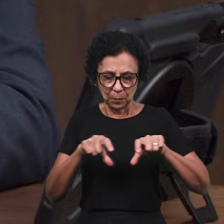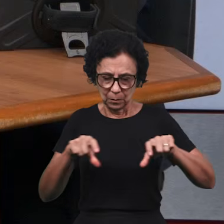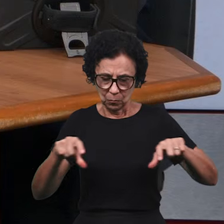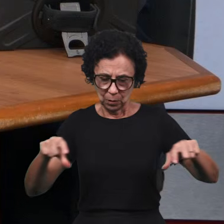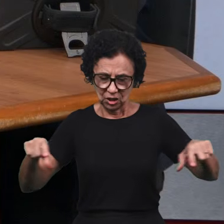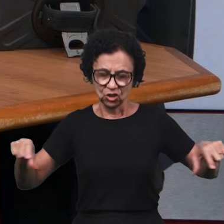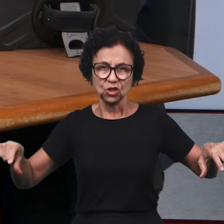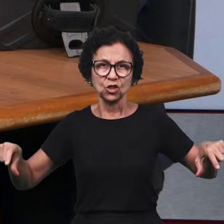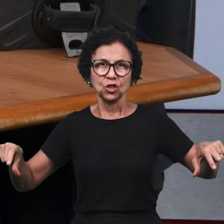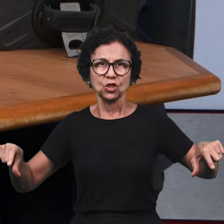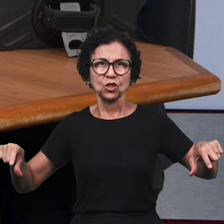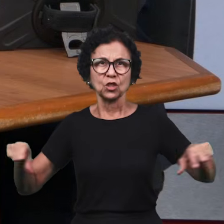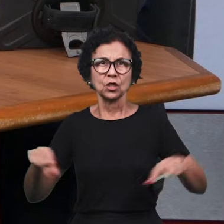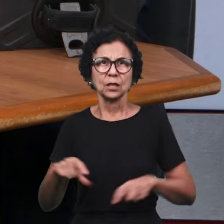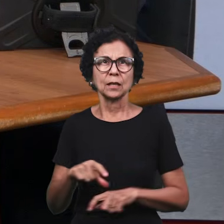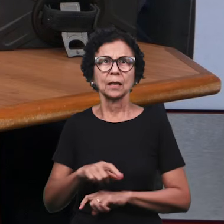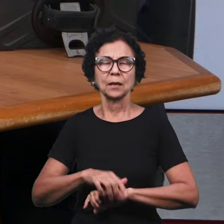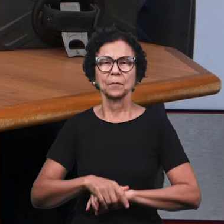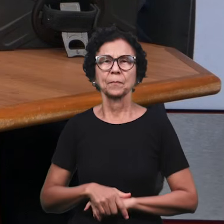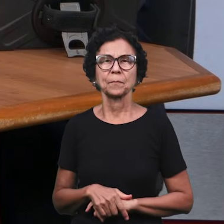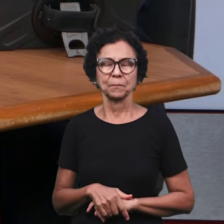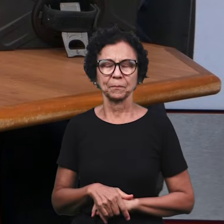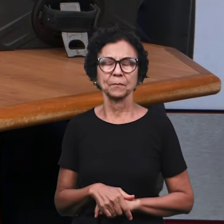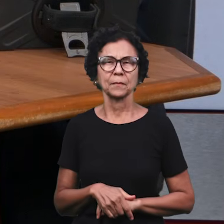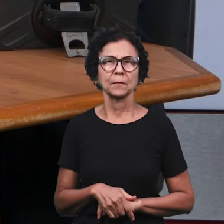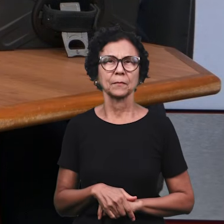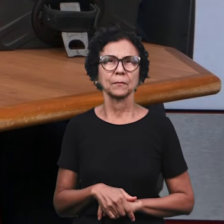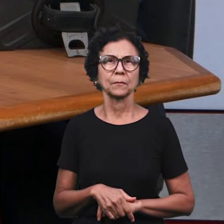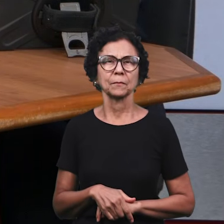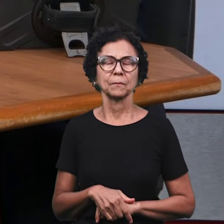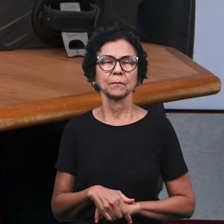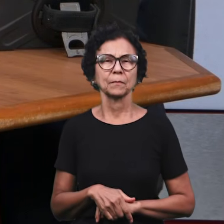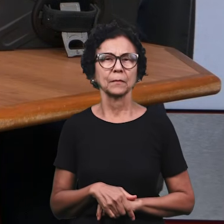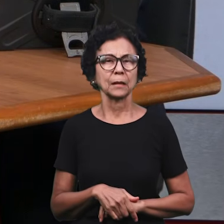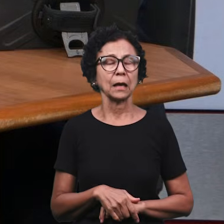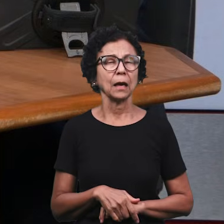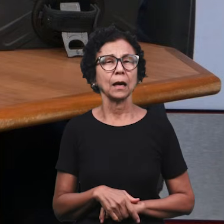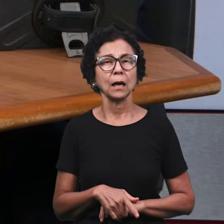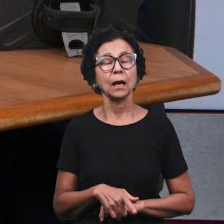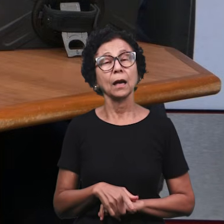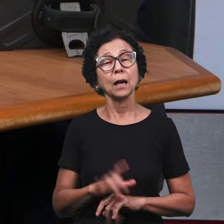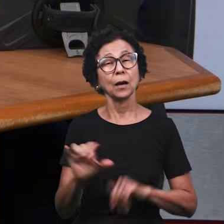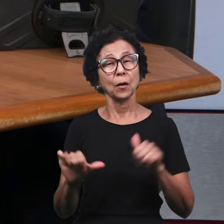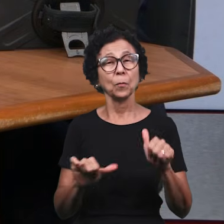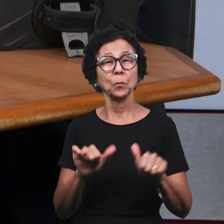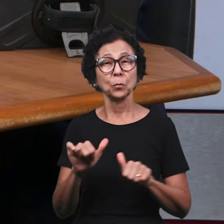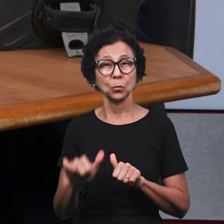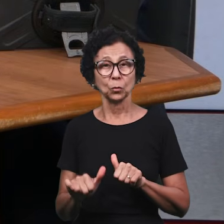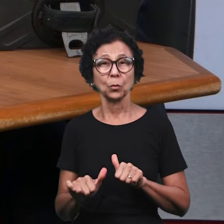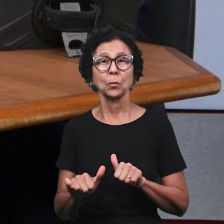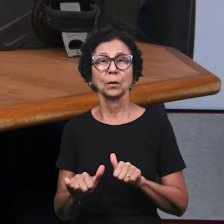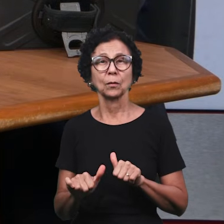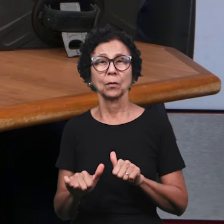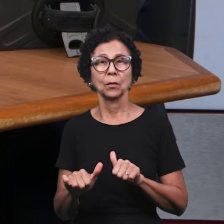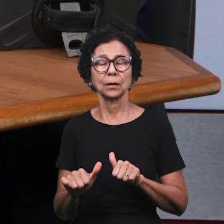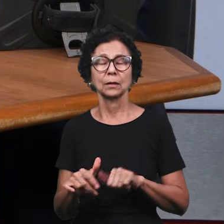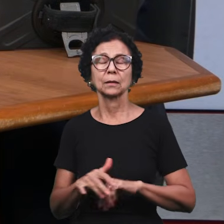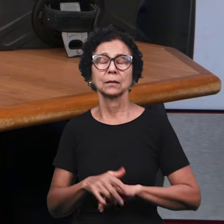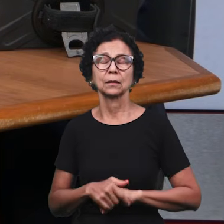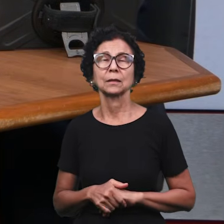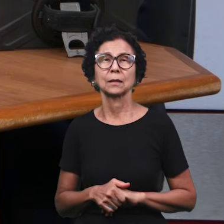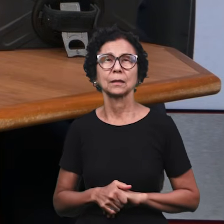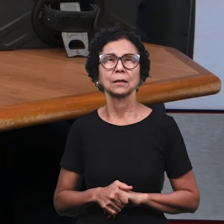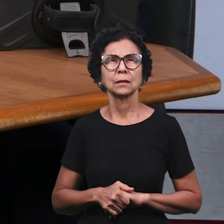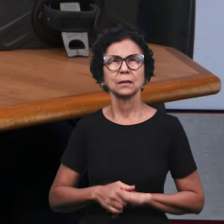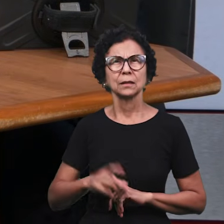FUT. Hoje é FUI, né? Que é o fio a fio. Antigamente tirava Aí hoje é fio a fio, mas antigamente deixava-se uma